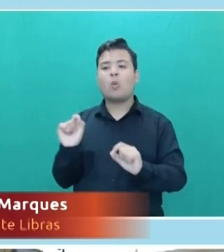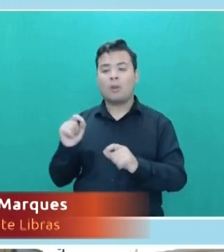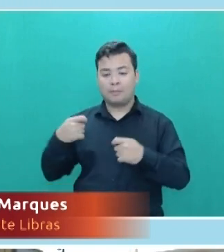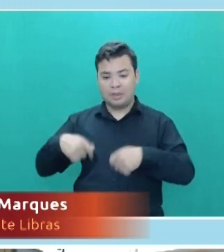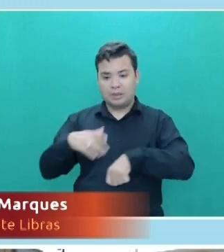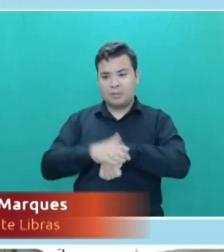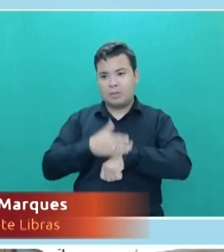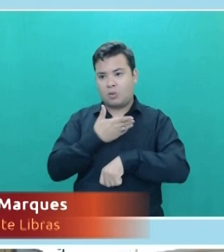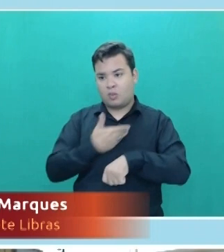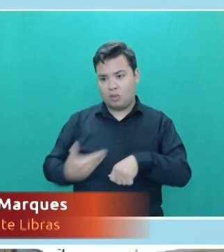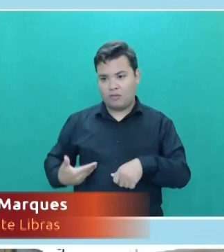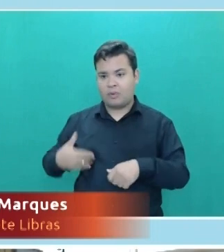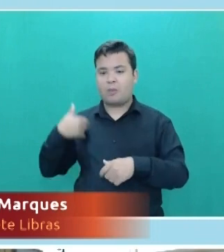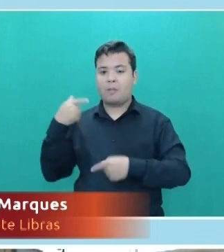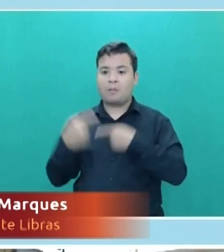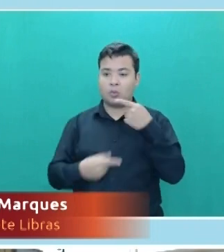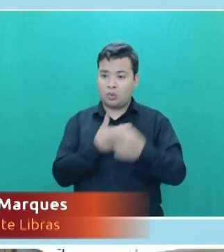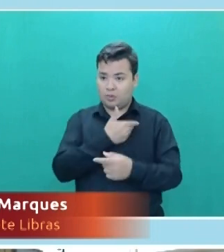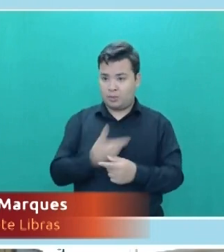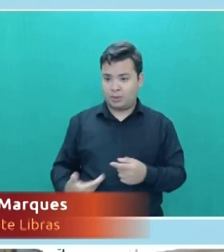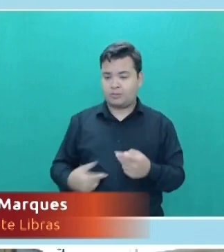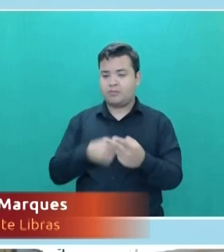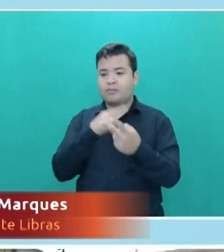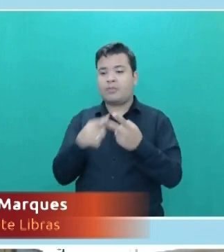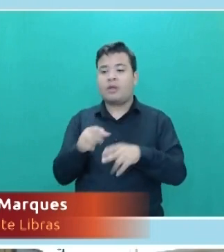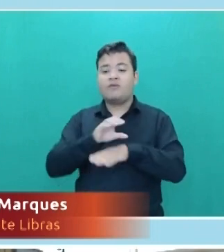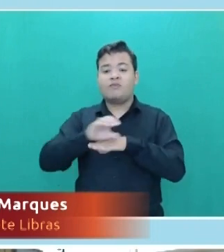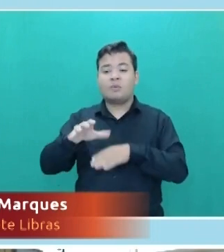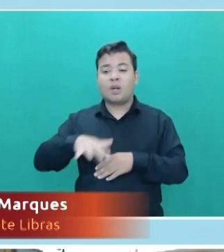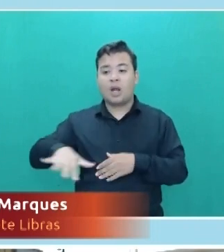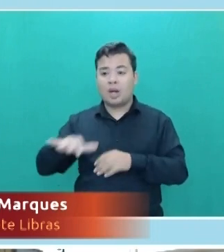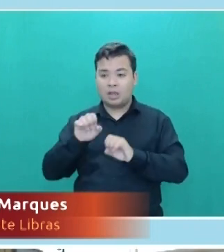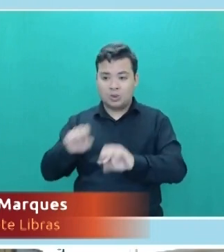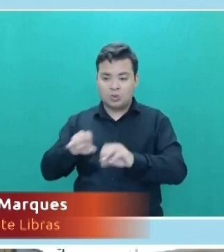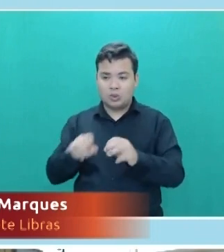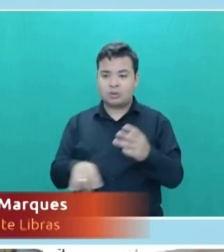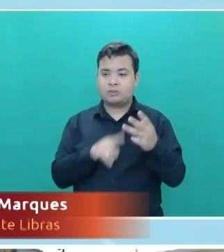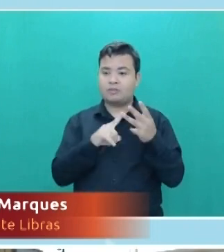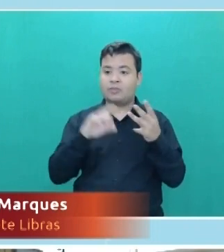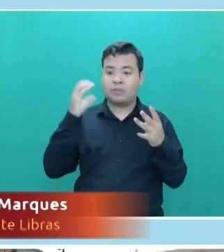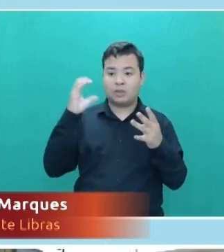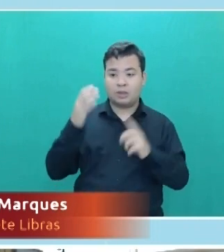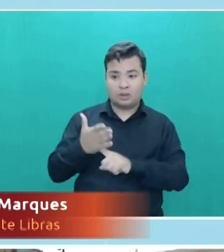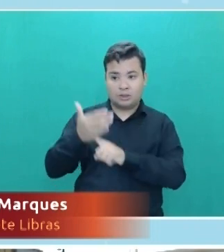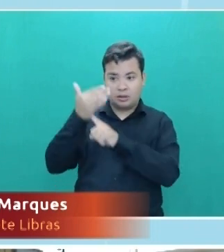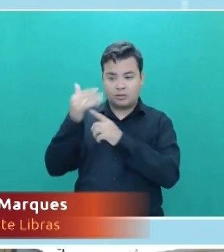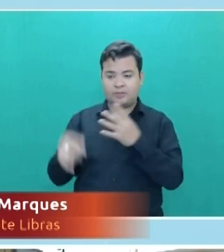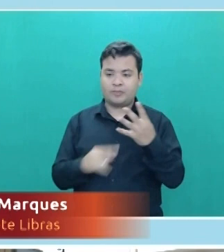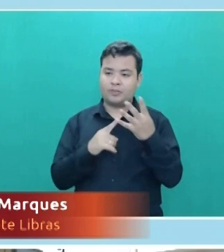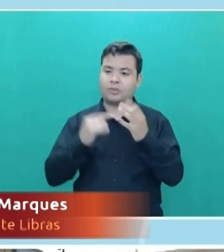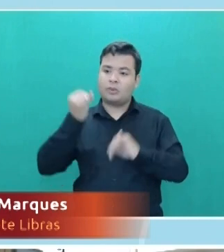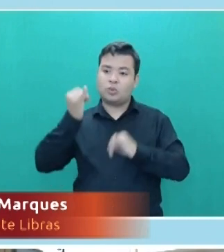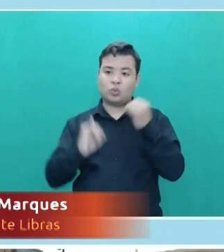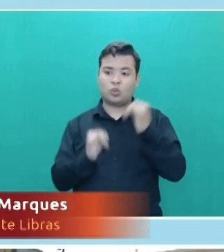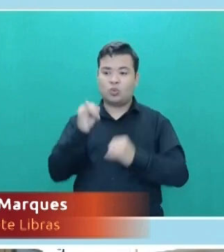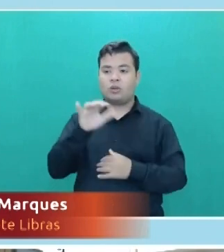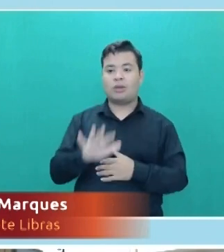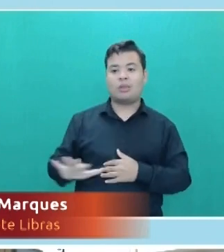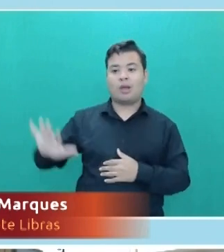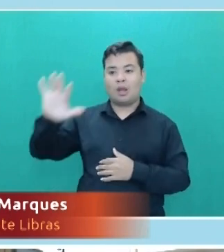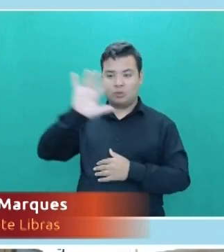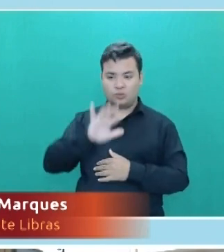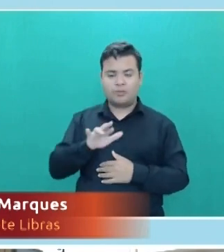públicas, investimentos em áreas de educação, ciência e tecnologia, indústria nacional. Não é a partir